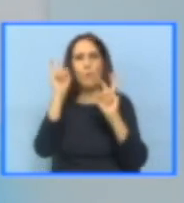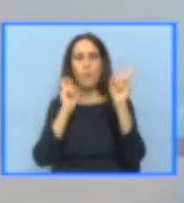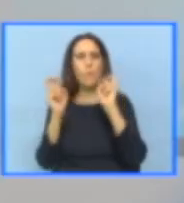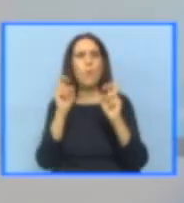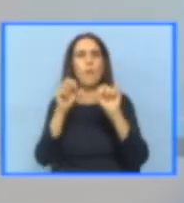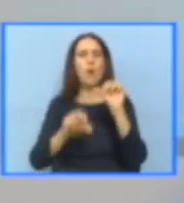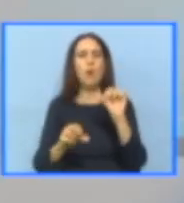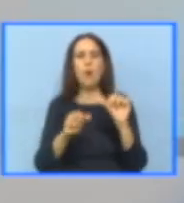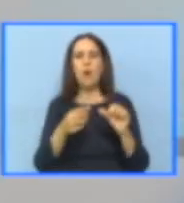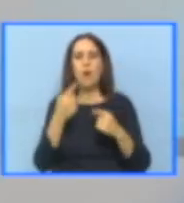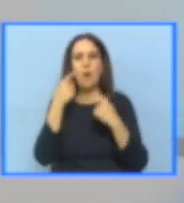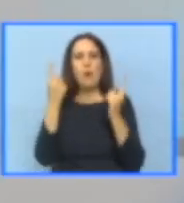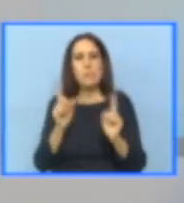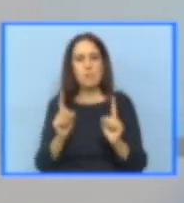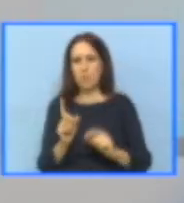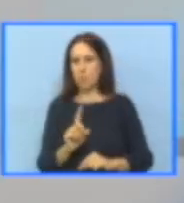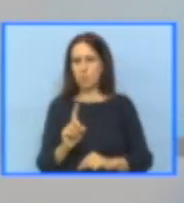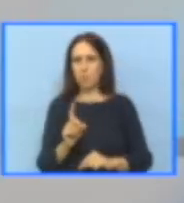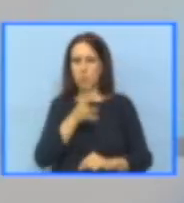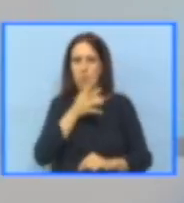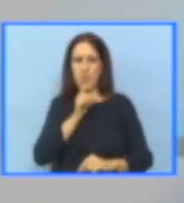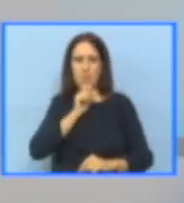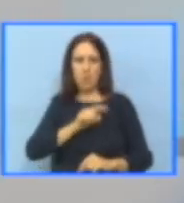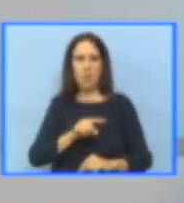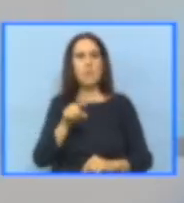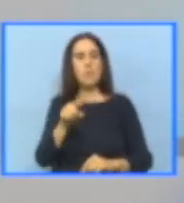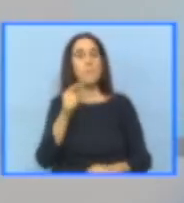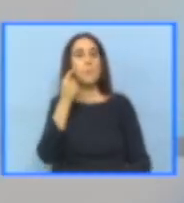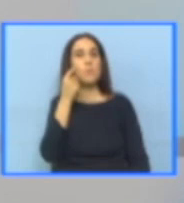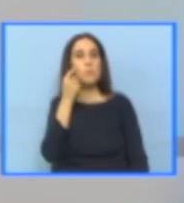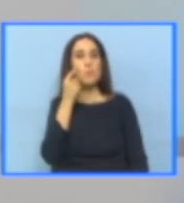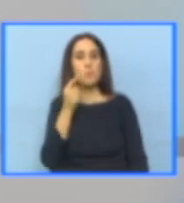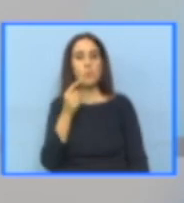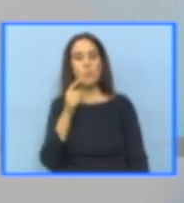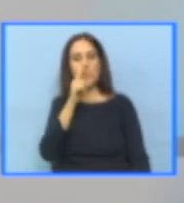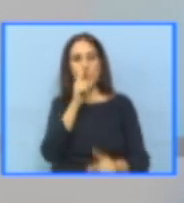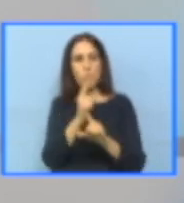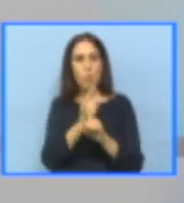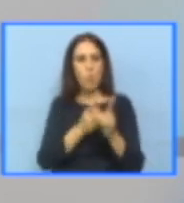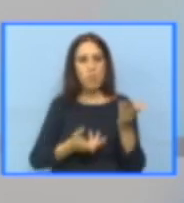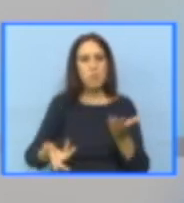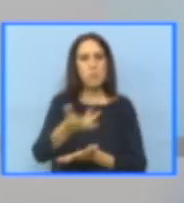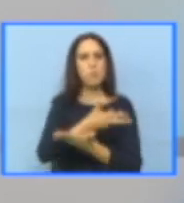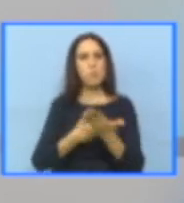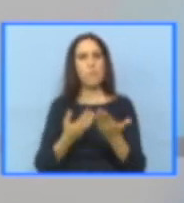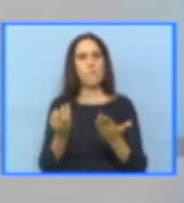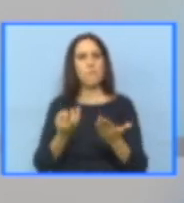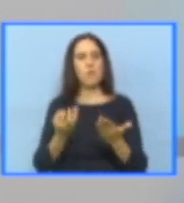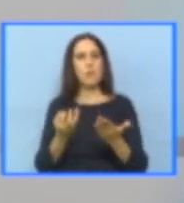tem palavra, não. E o conhecimento recíproco tem correspondido.